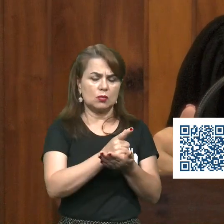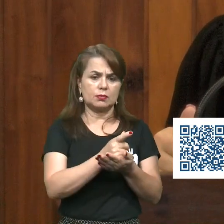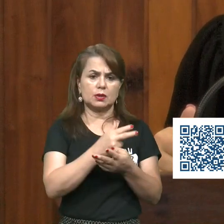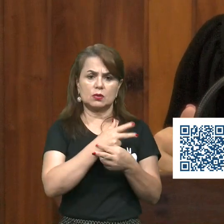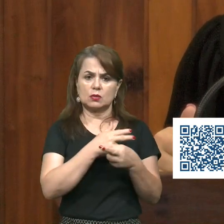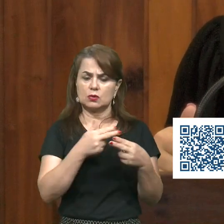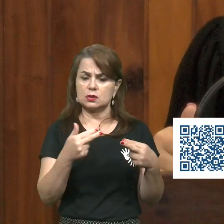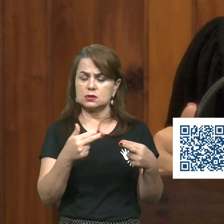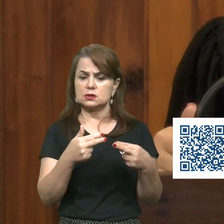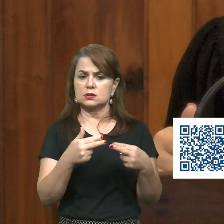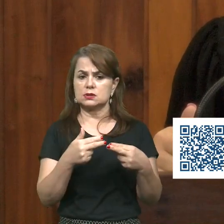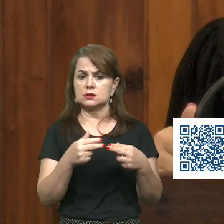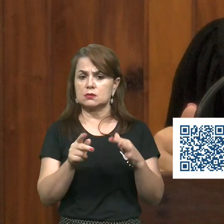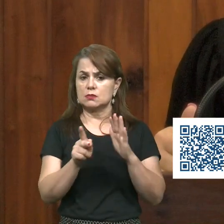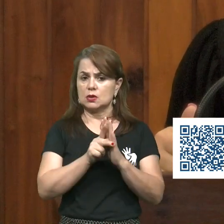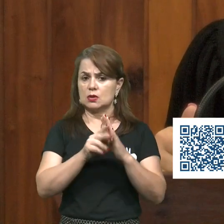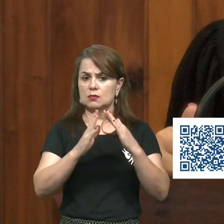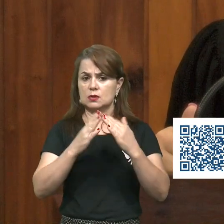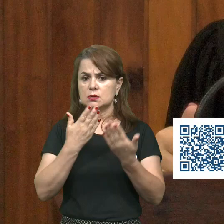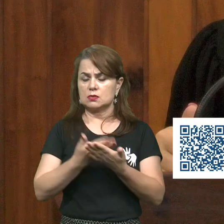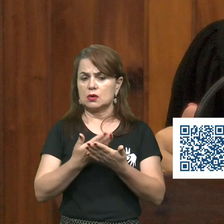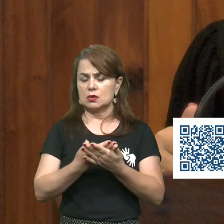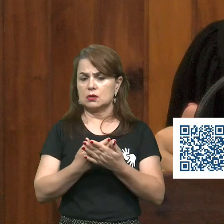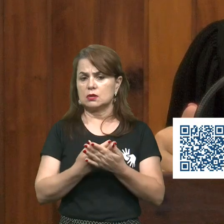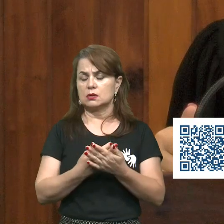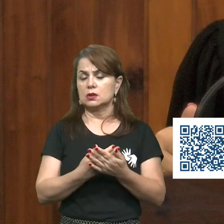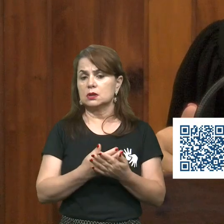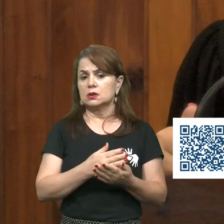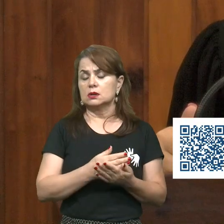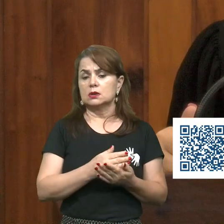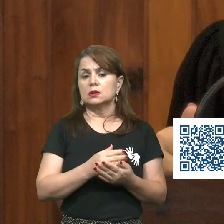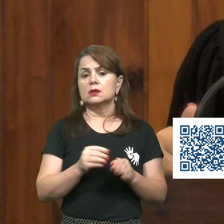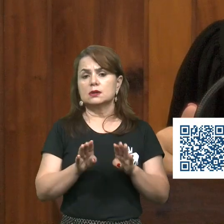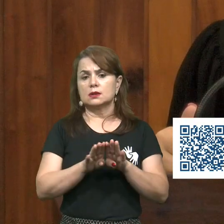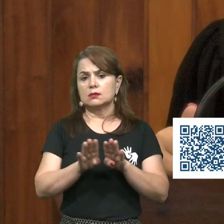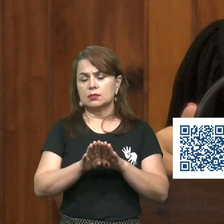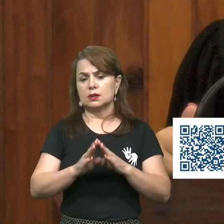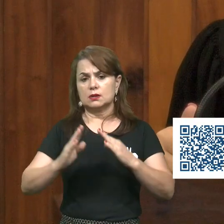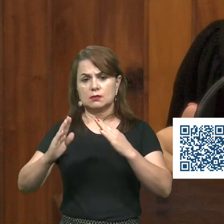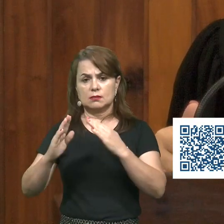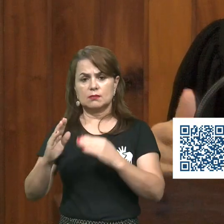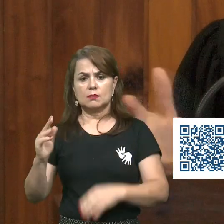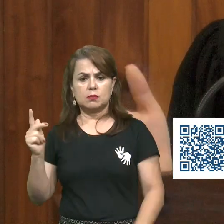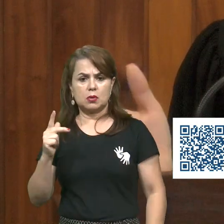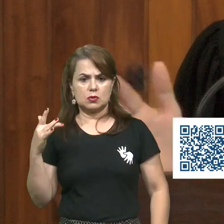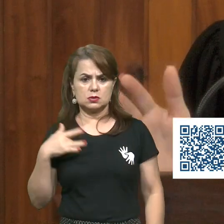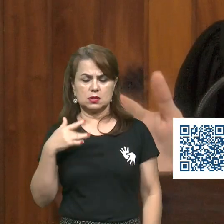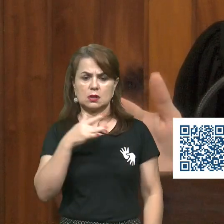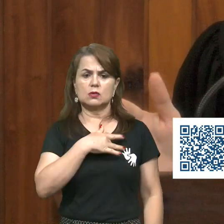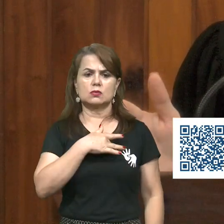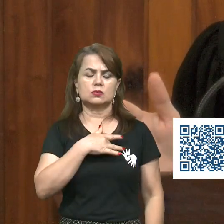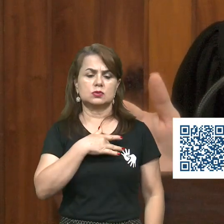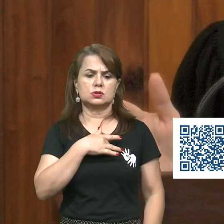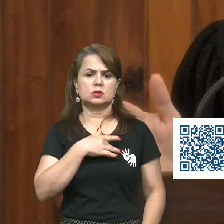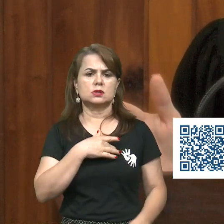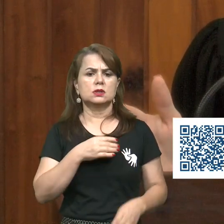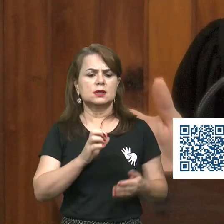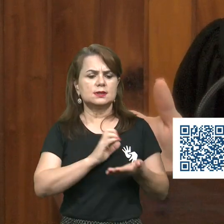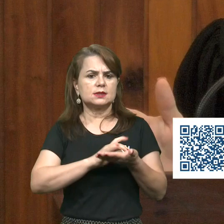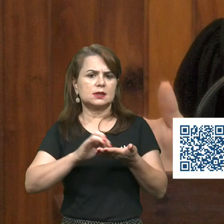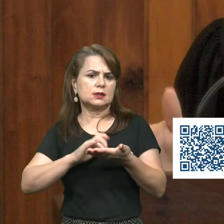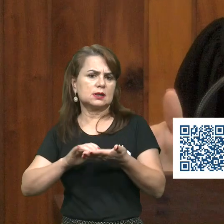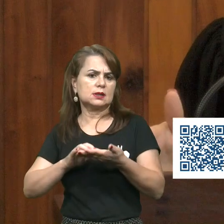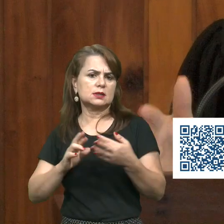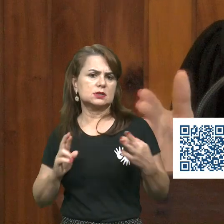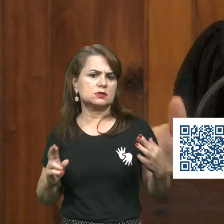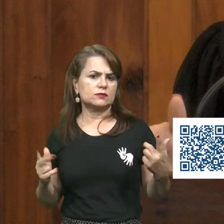trabalho. Então, nos postos de saúde também, para zelar e cuidar, enfim, em todas as secretarias.